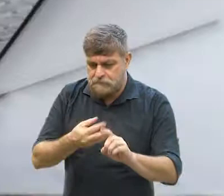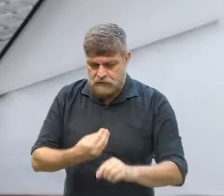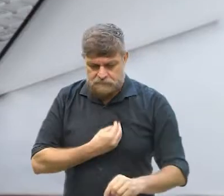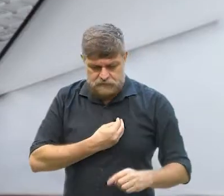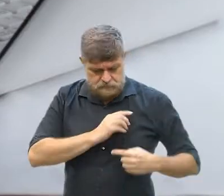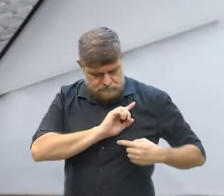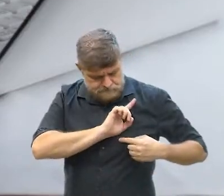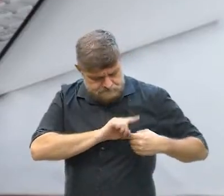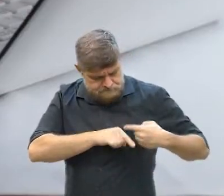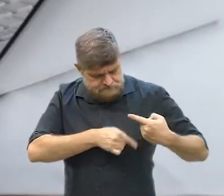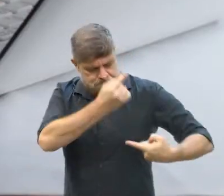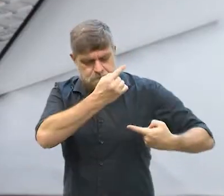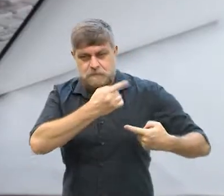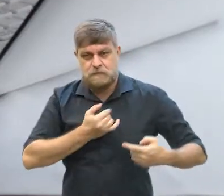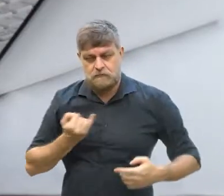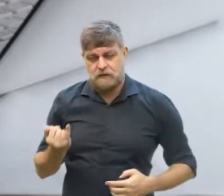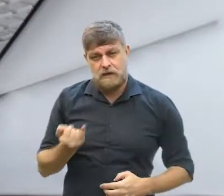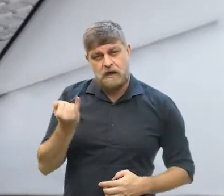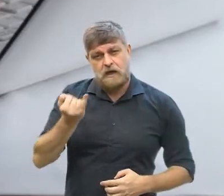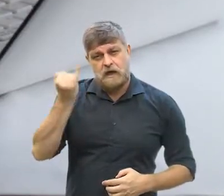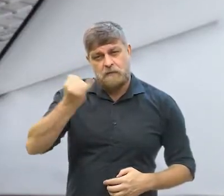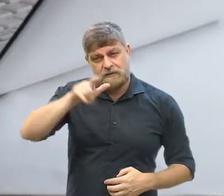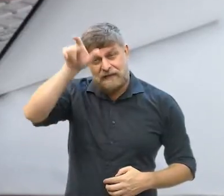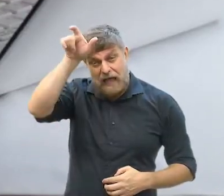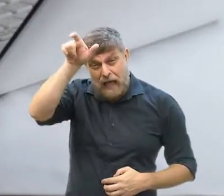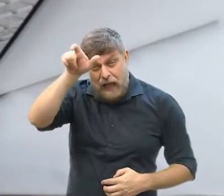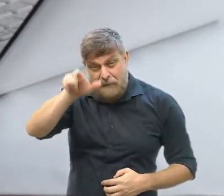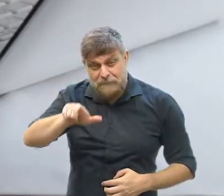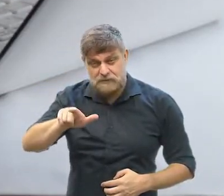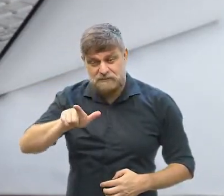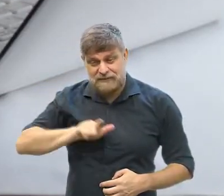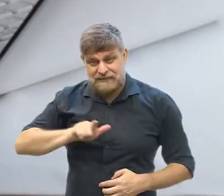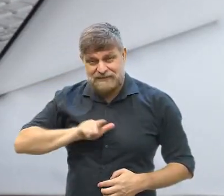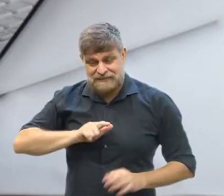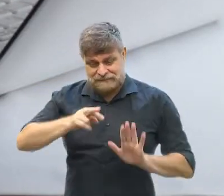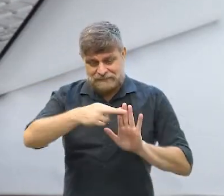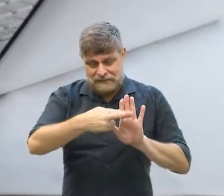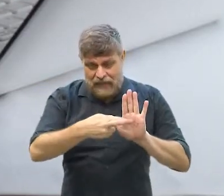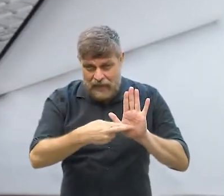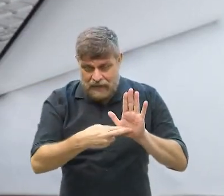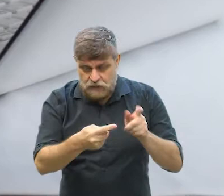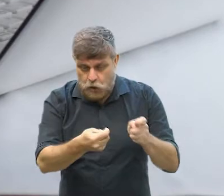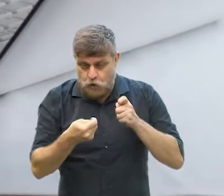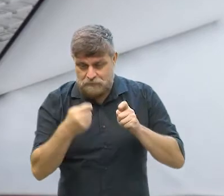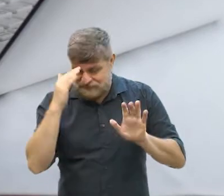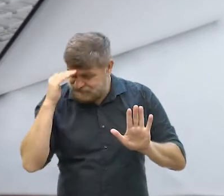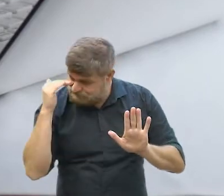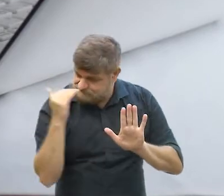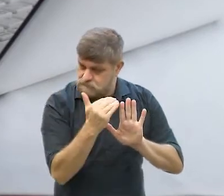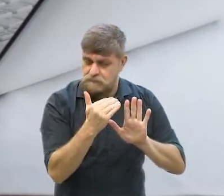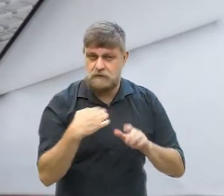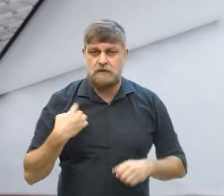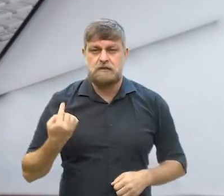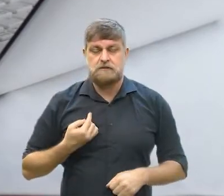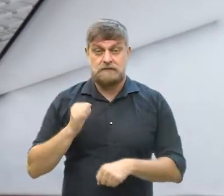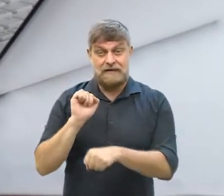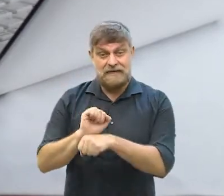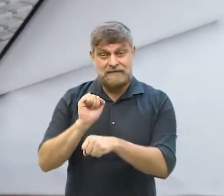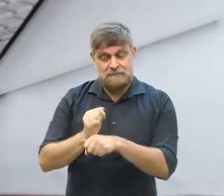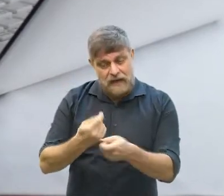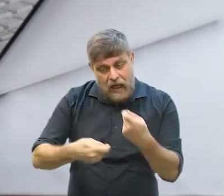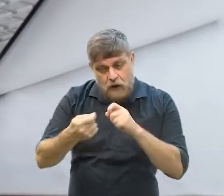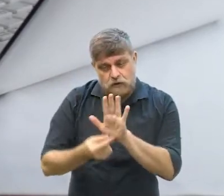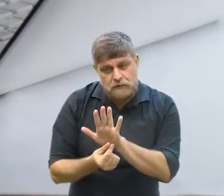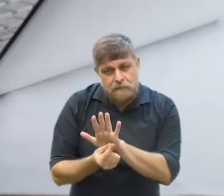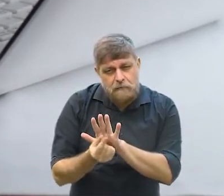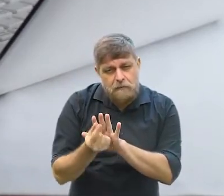muito importante a pessoa criar essa disciplina. E a partir daí, a gente esperando uma melhora na economia, né,